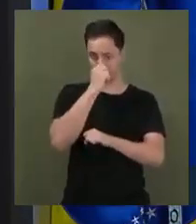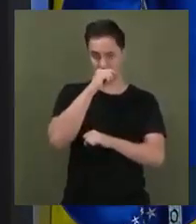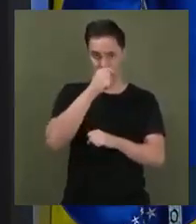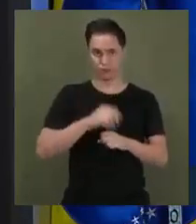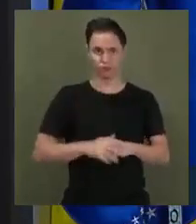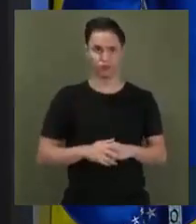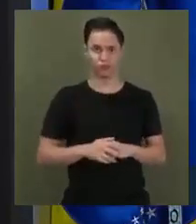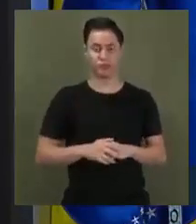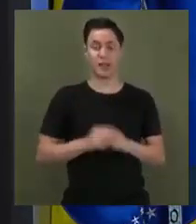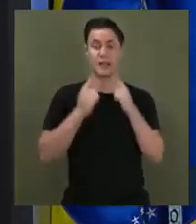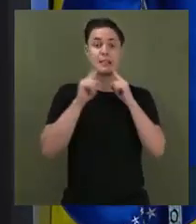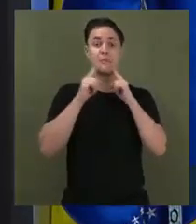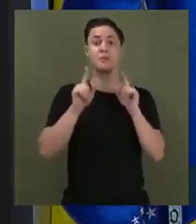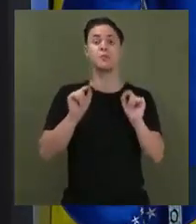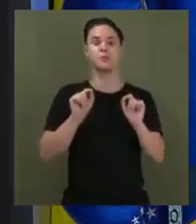que